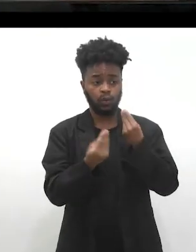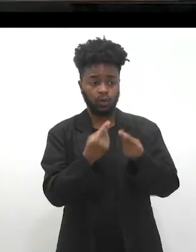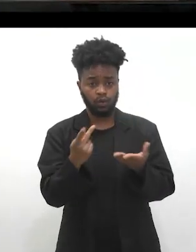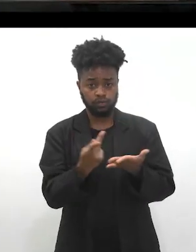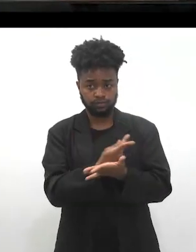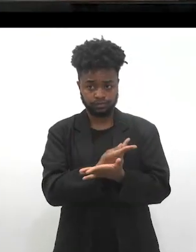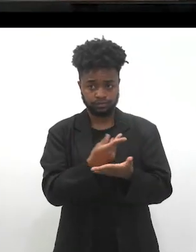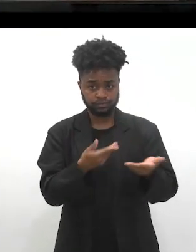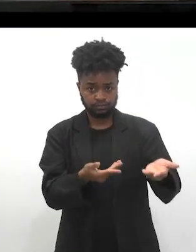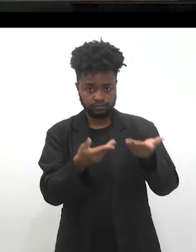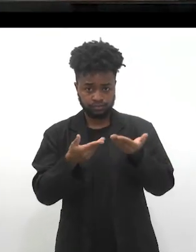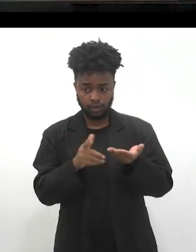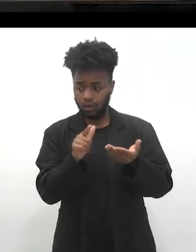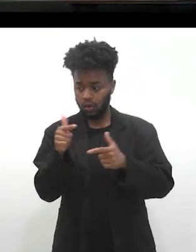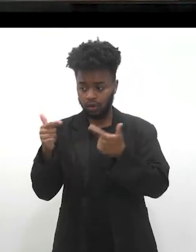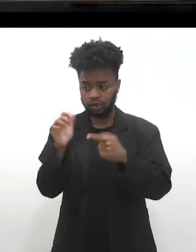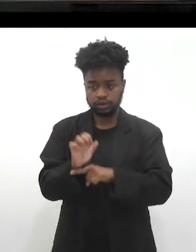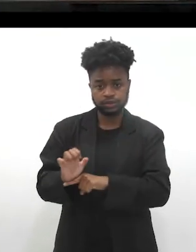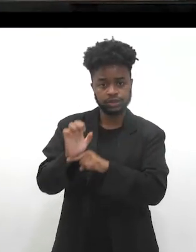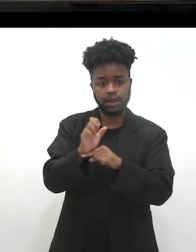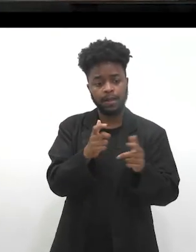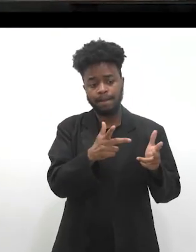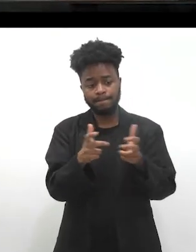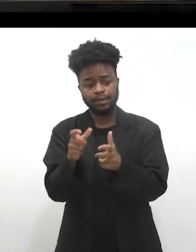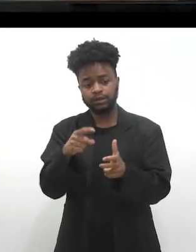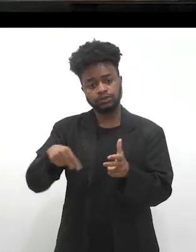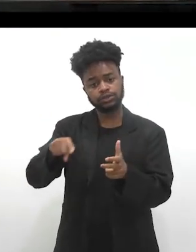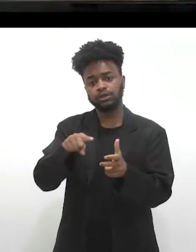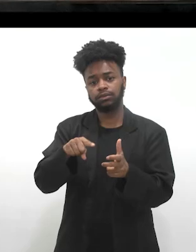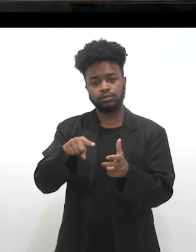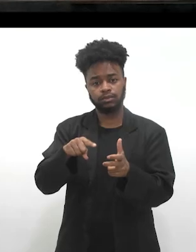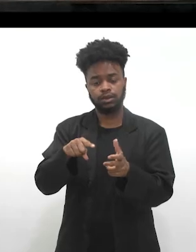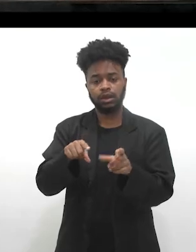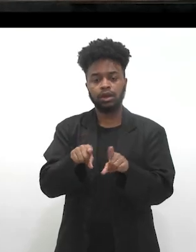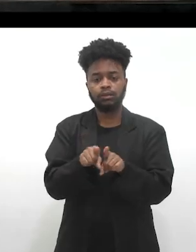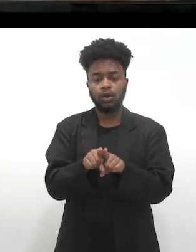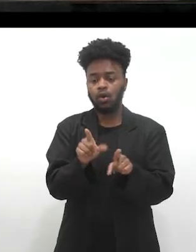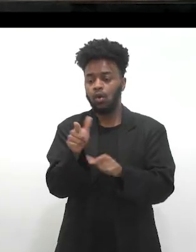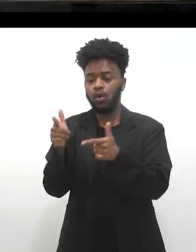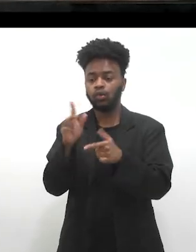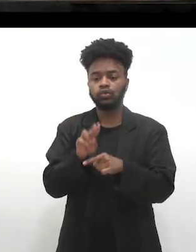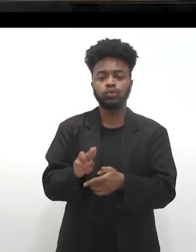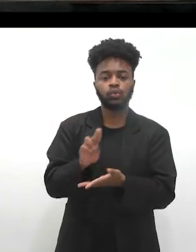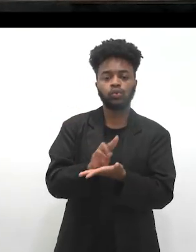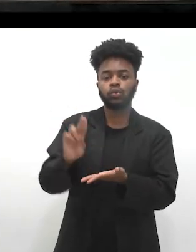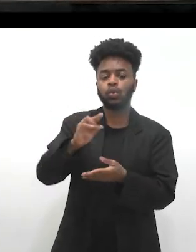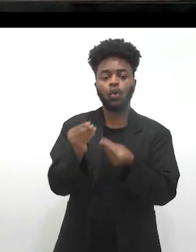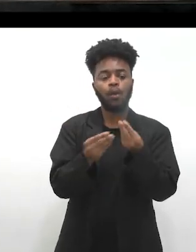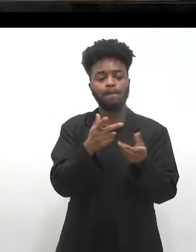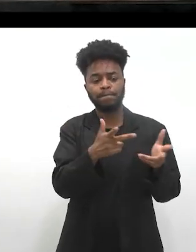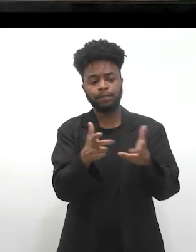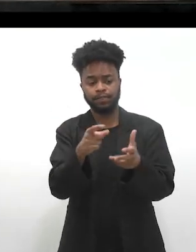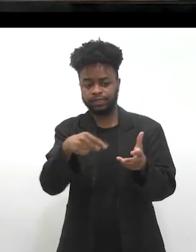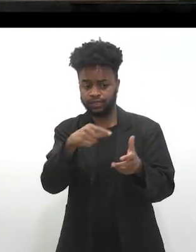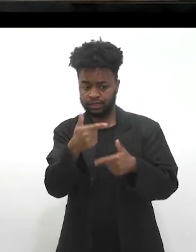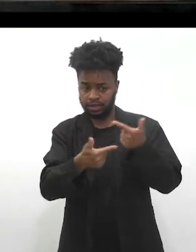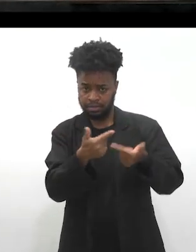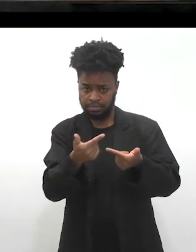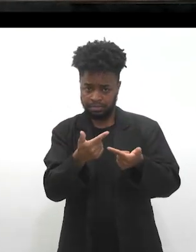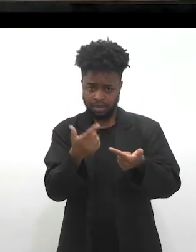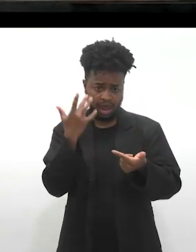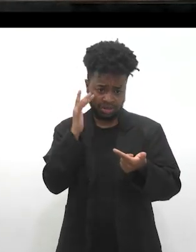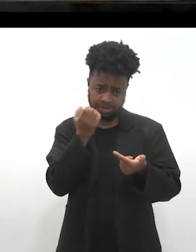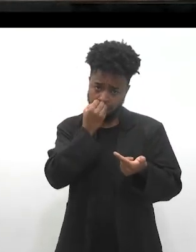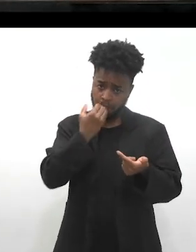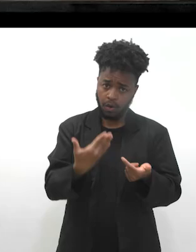sido a receptividade dos outros estados, das outras universidades, de outros estados em relação ao trabalho de vocês? Eles estão vendo isso